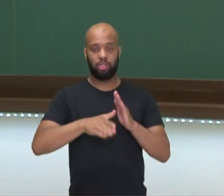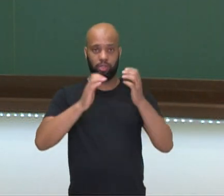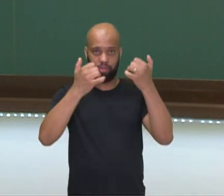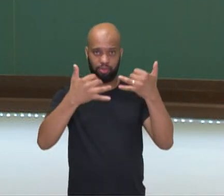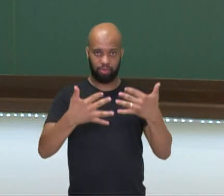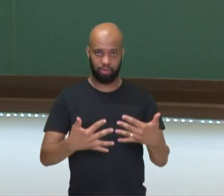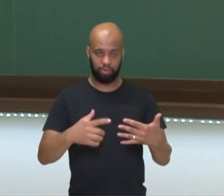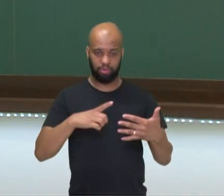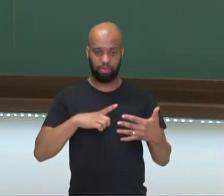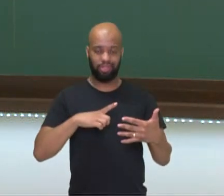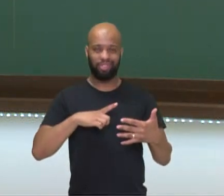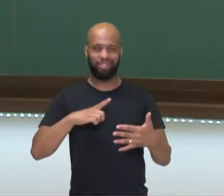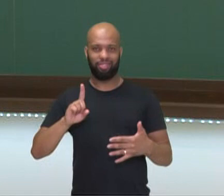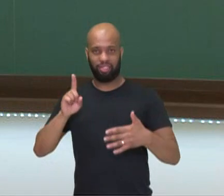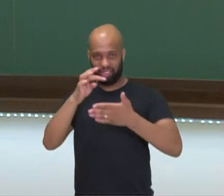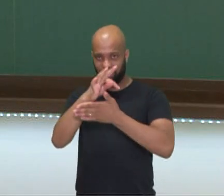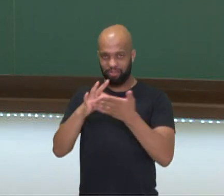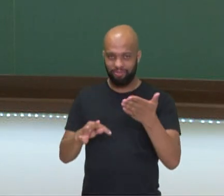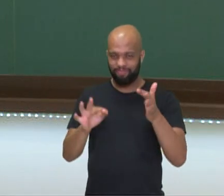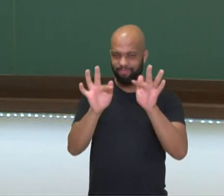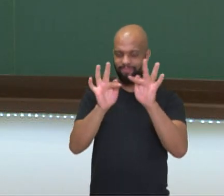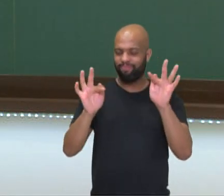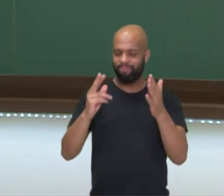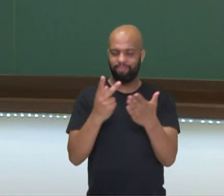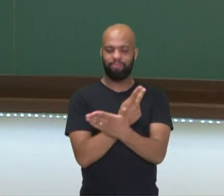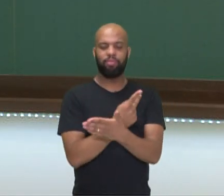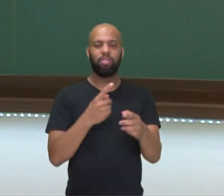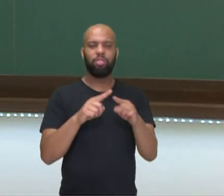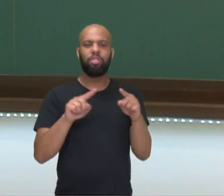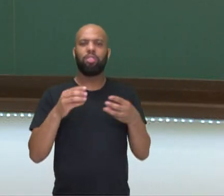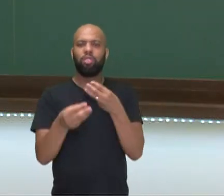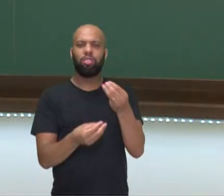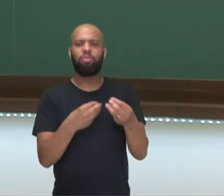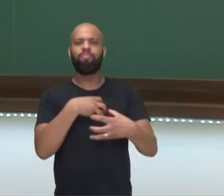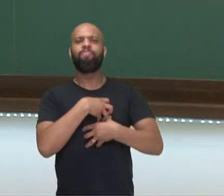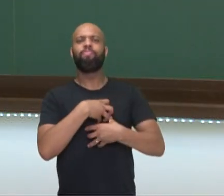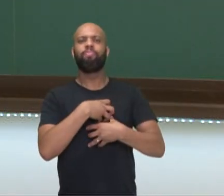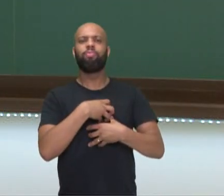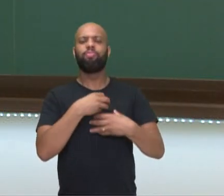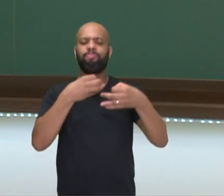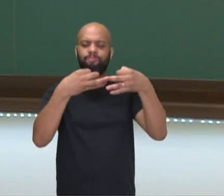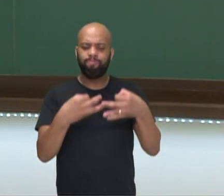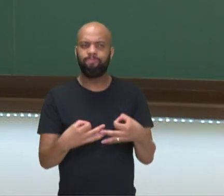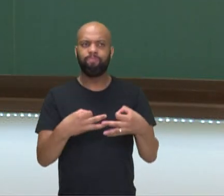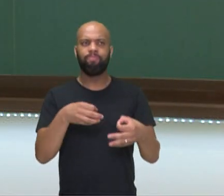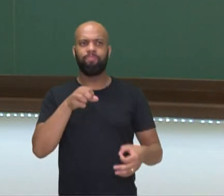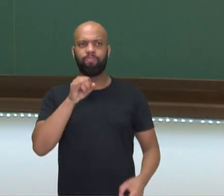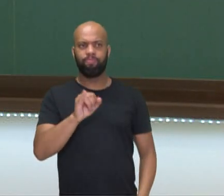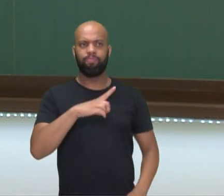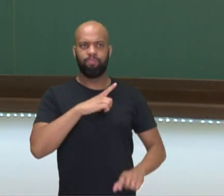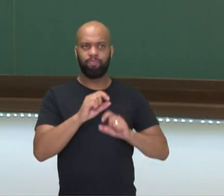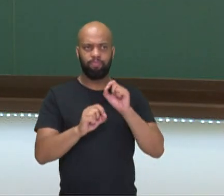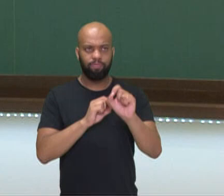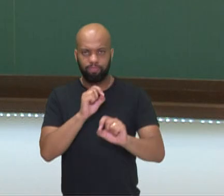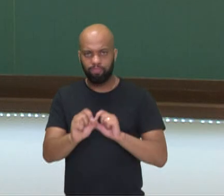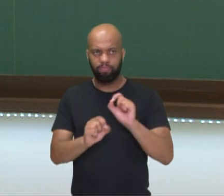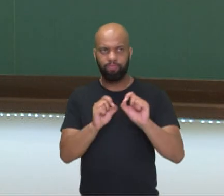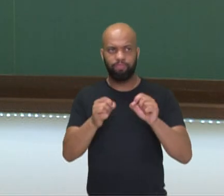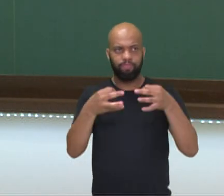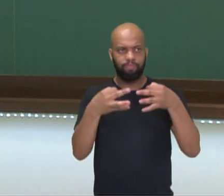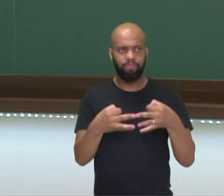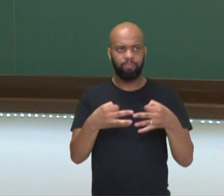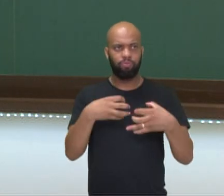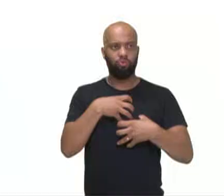com o fragmento a frase não está correta, como que ela ficará se for acompanhar o nosso fragmento? Ela